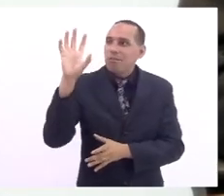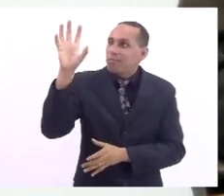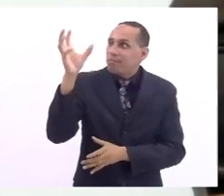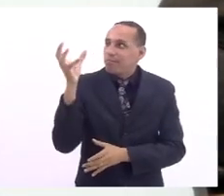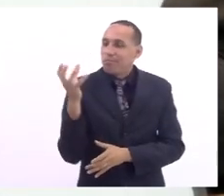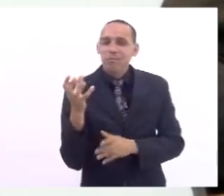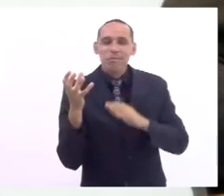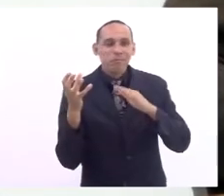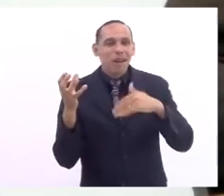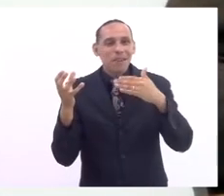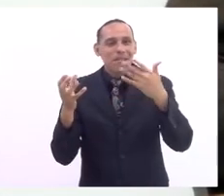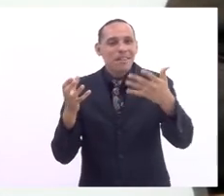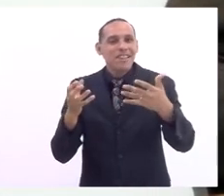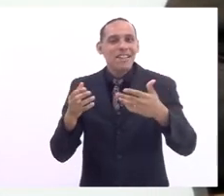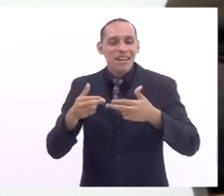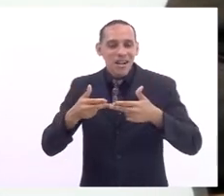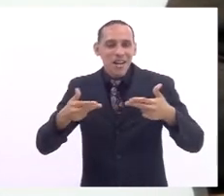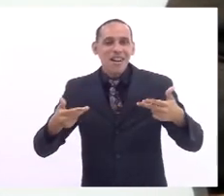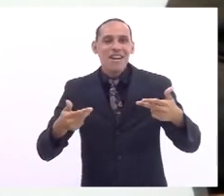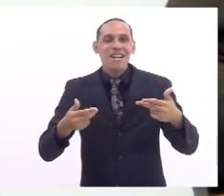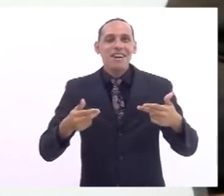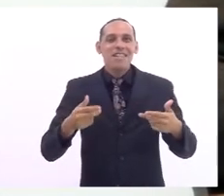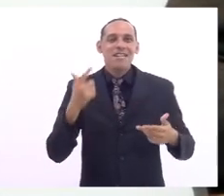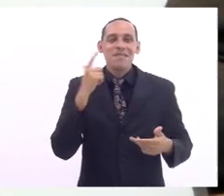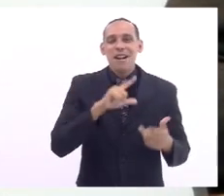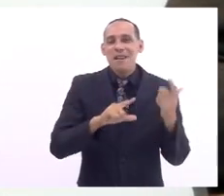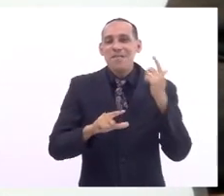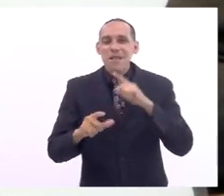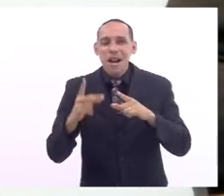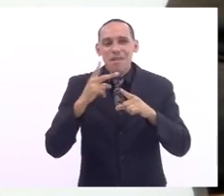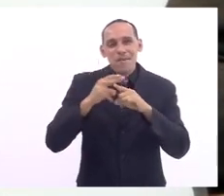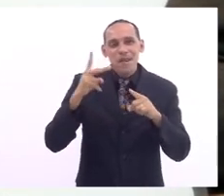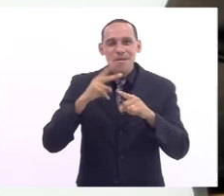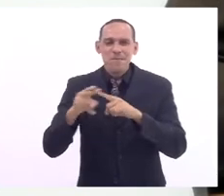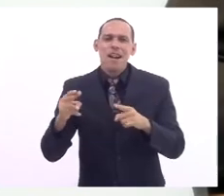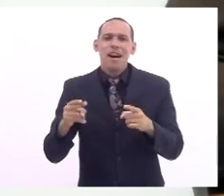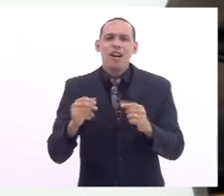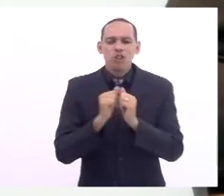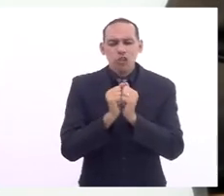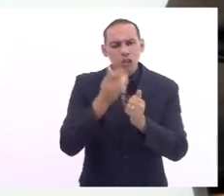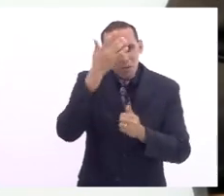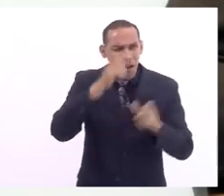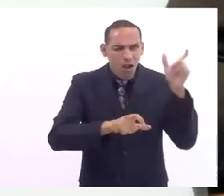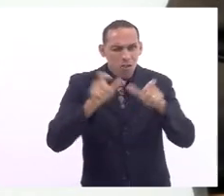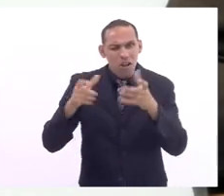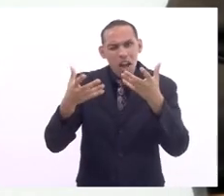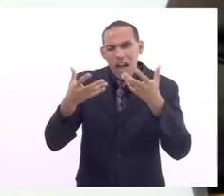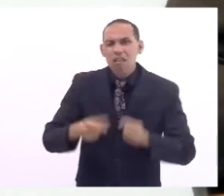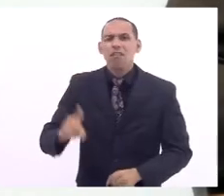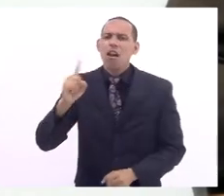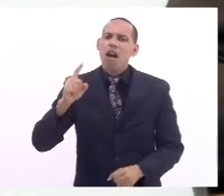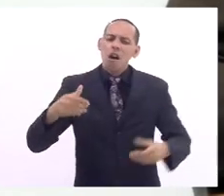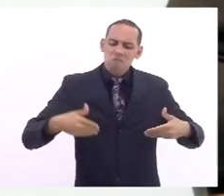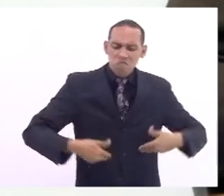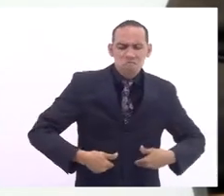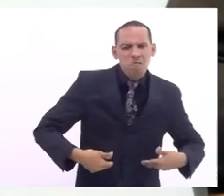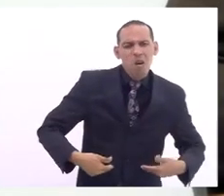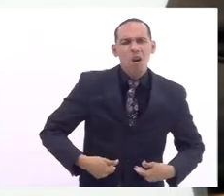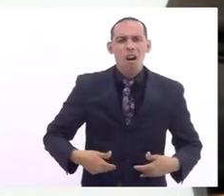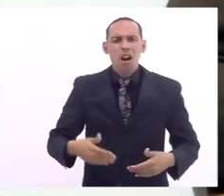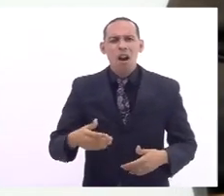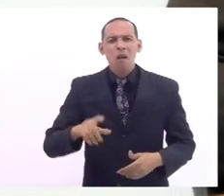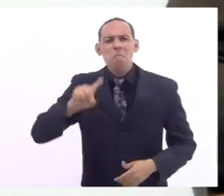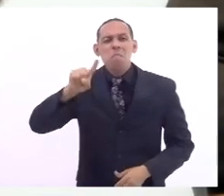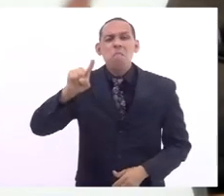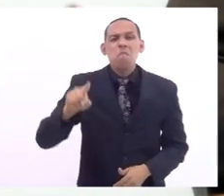outras pessoas que não aceitam no tipo de distração que a gente vive hoje nosso país de aumento da fome né milhões de brasileiros hoje